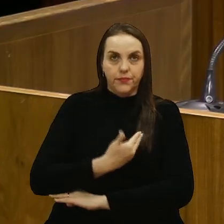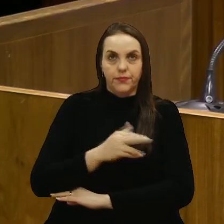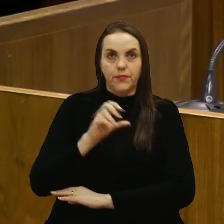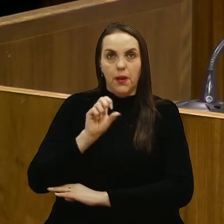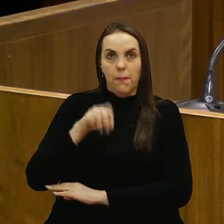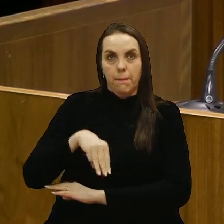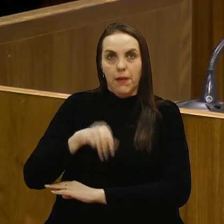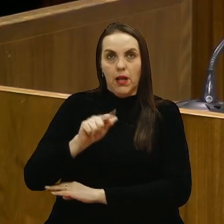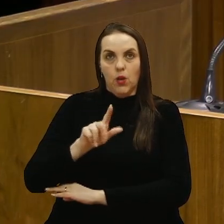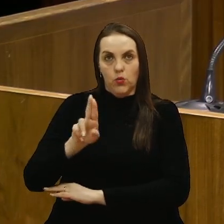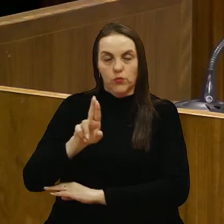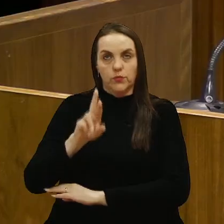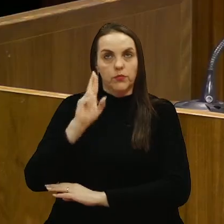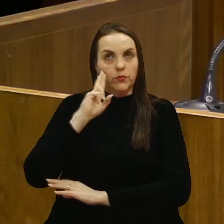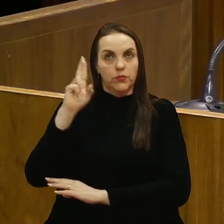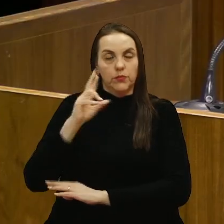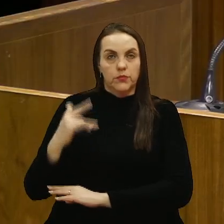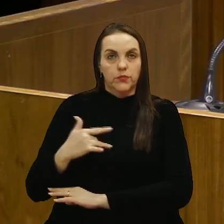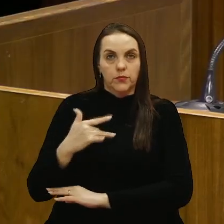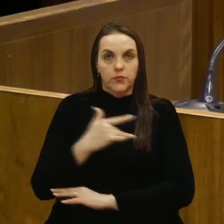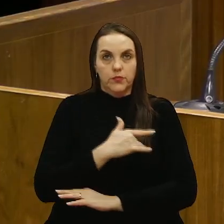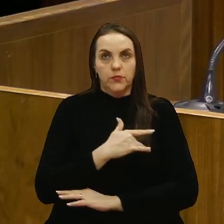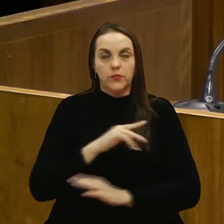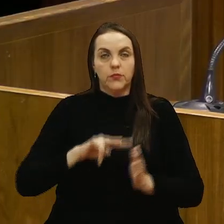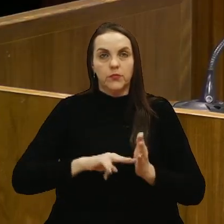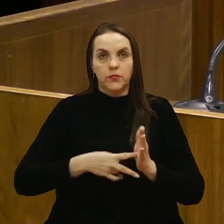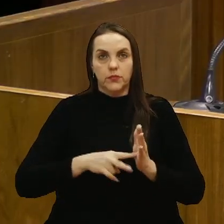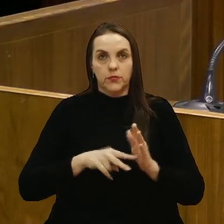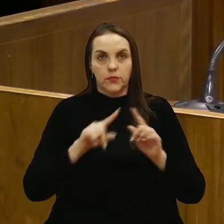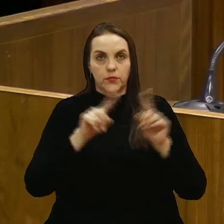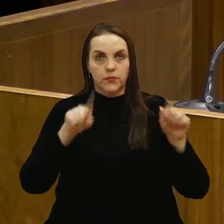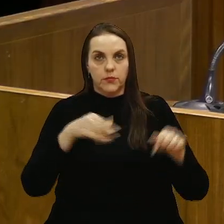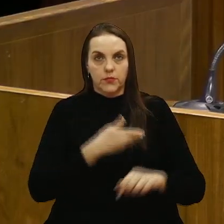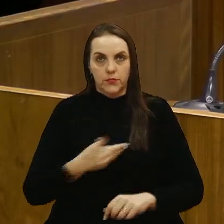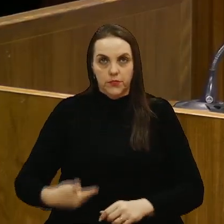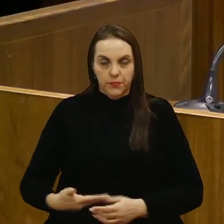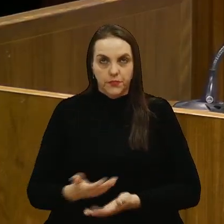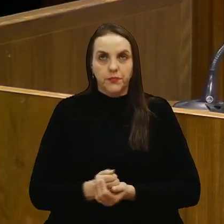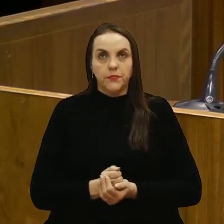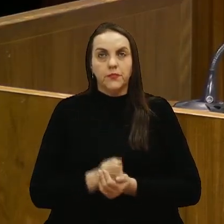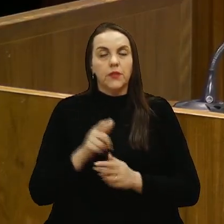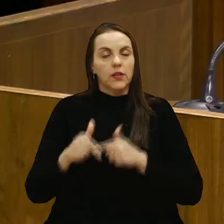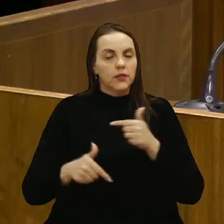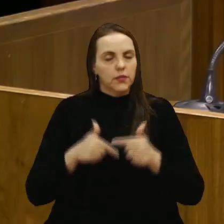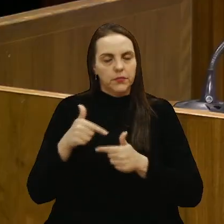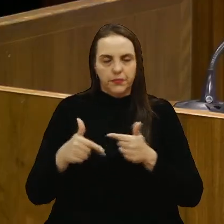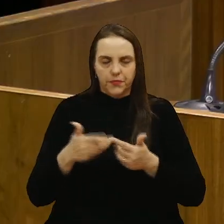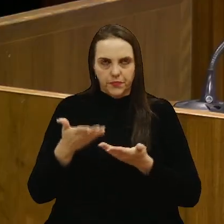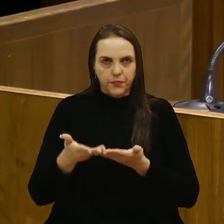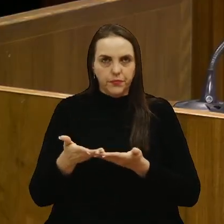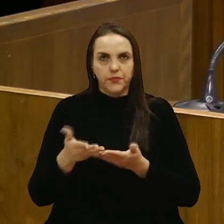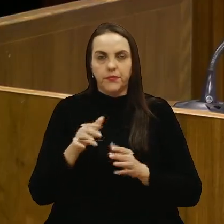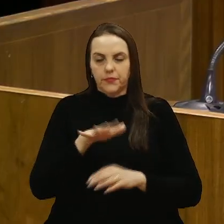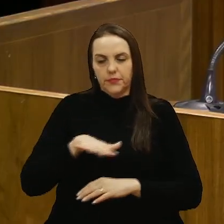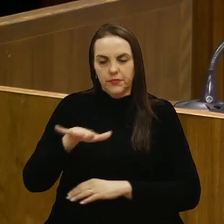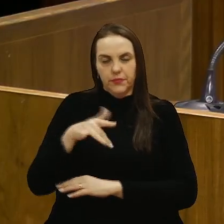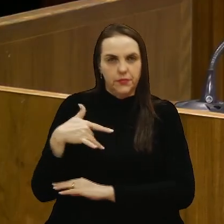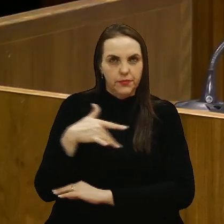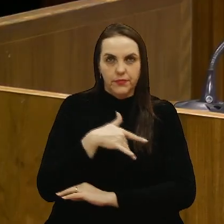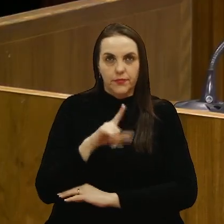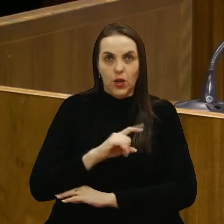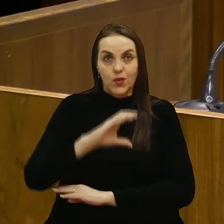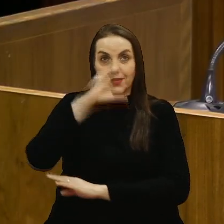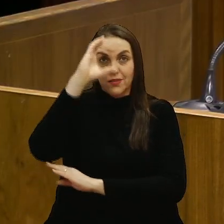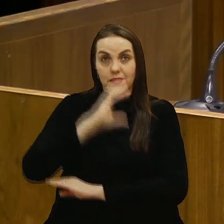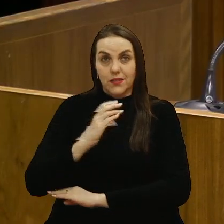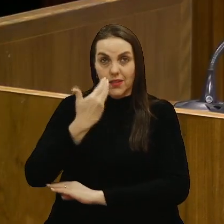saúde do Sindiserv. Hoje eu não falo apenas como trabalhador da saúde, mas como cidadã. Eu falo em nome de